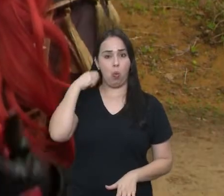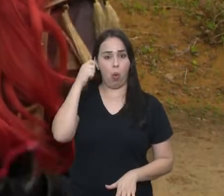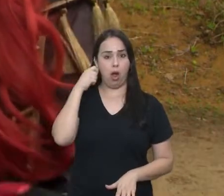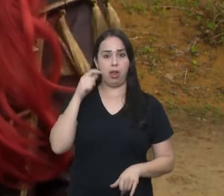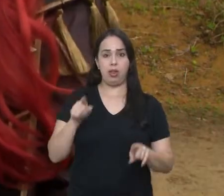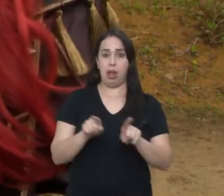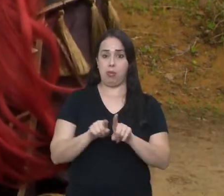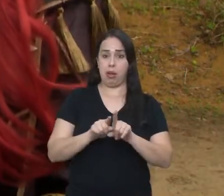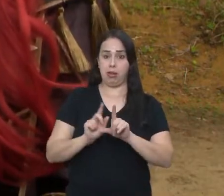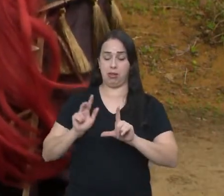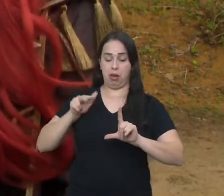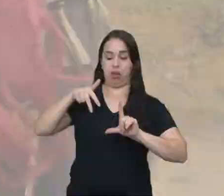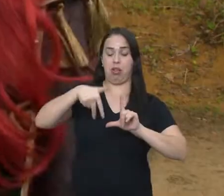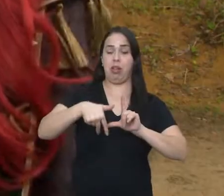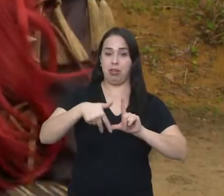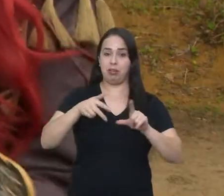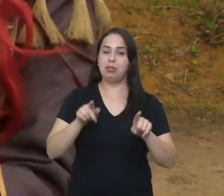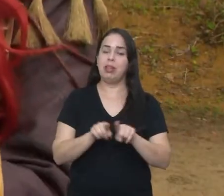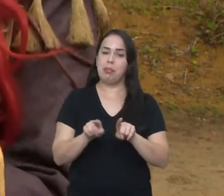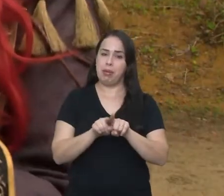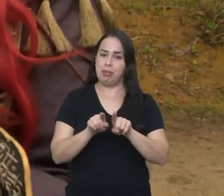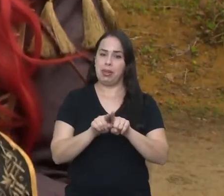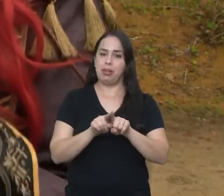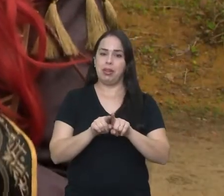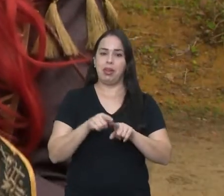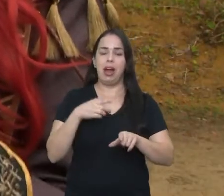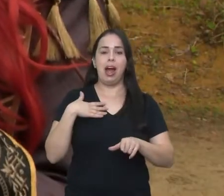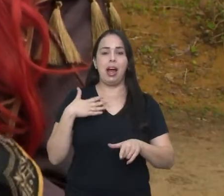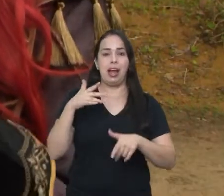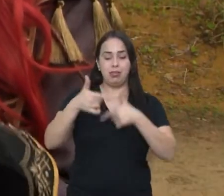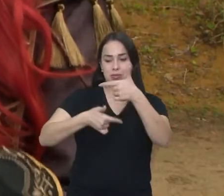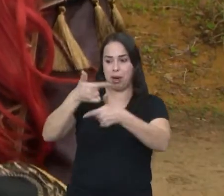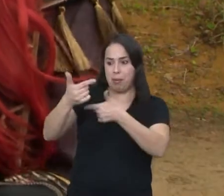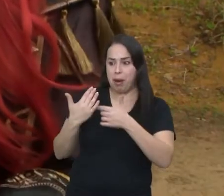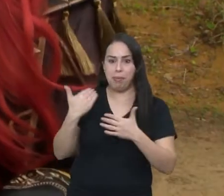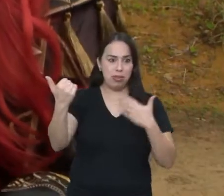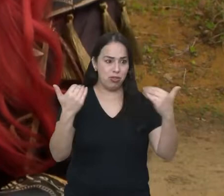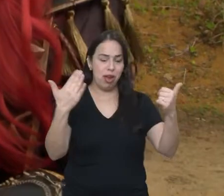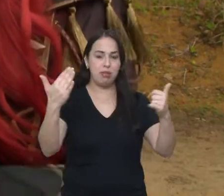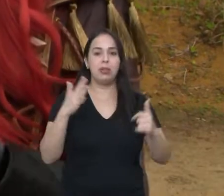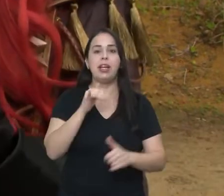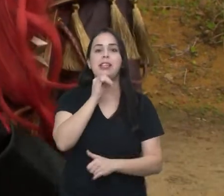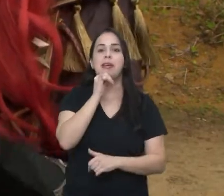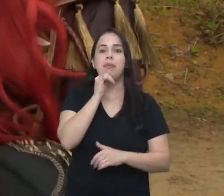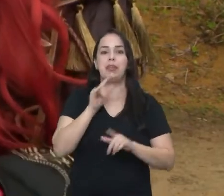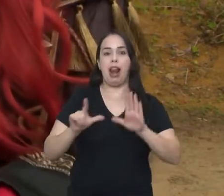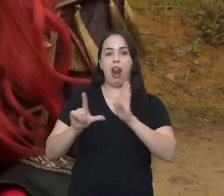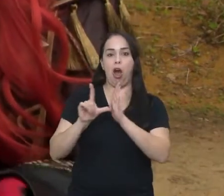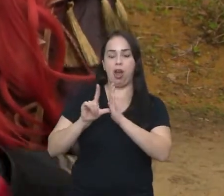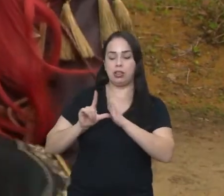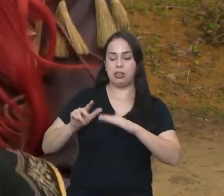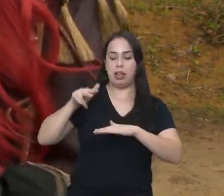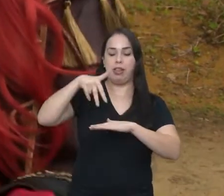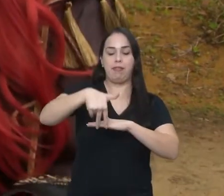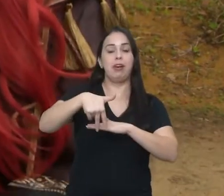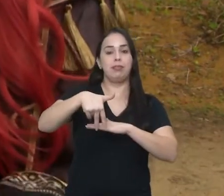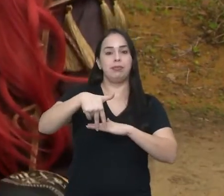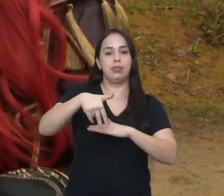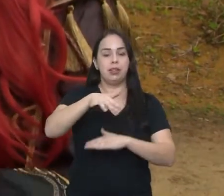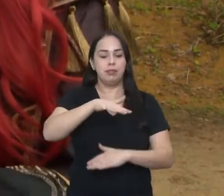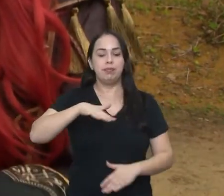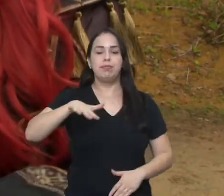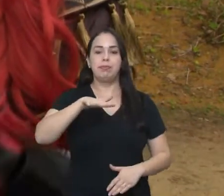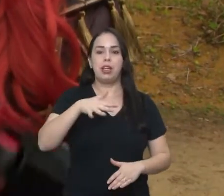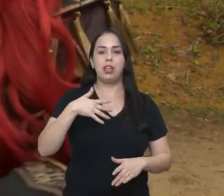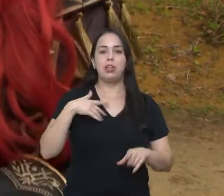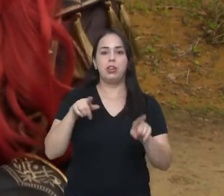como um produtor de conteúdo, até porque tem muito trabalho que pega a gente como cosplayer para ficar em frente de loja, principalmente aqui no